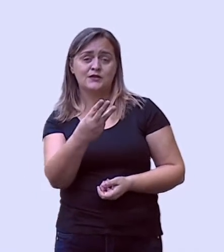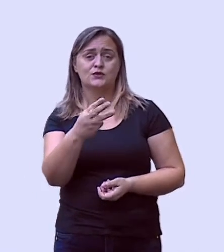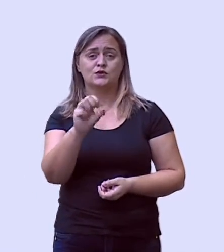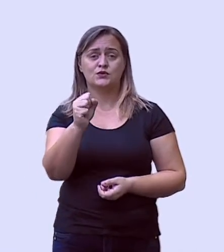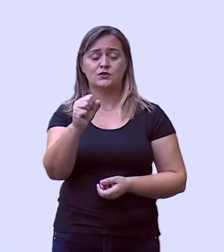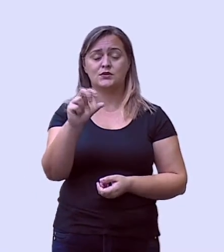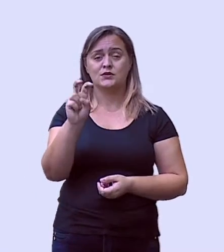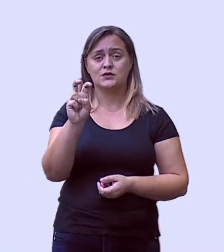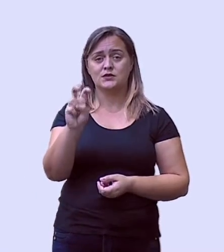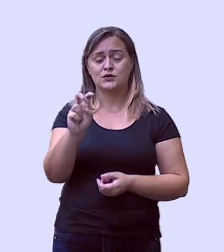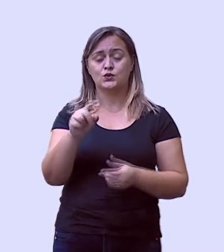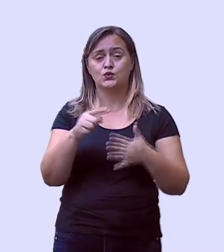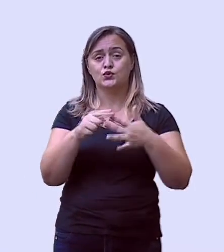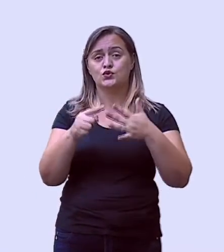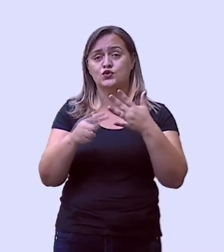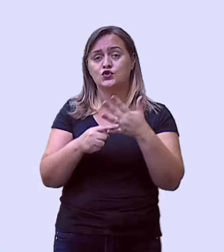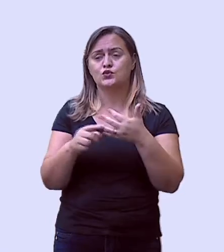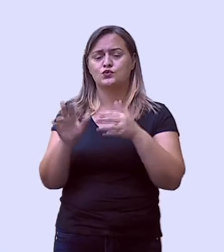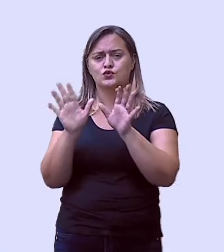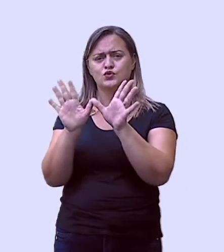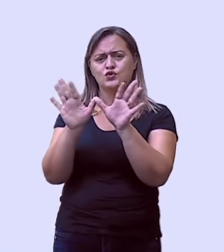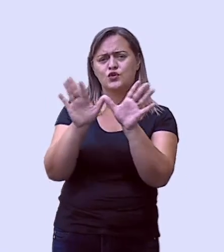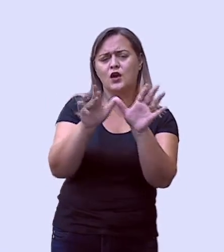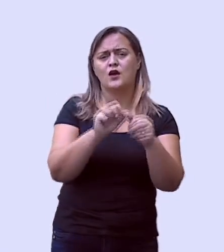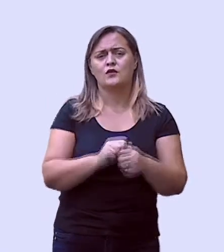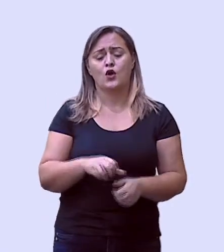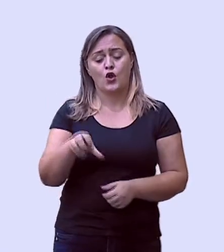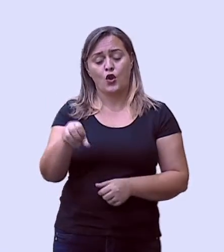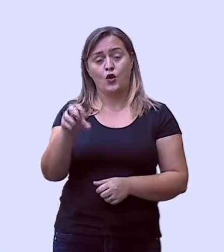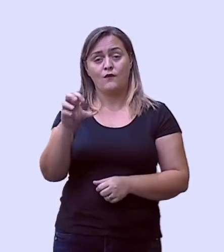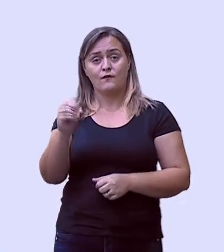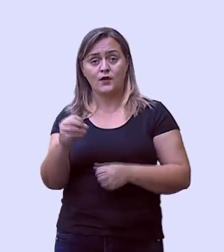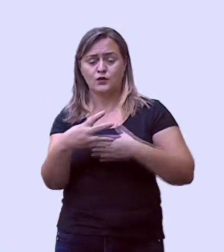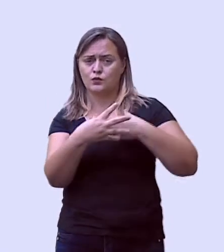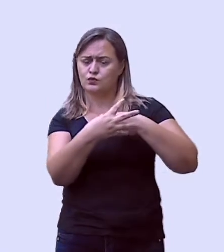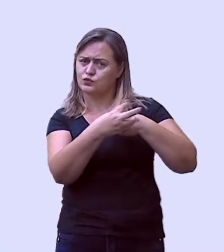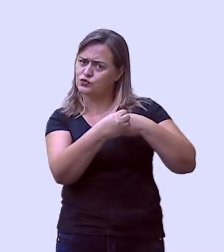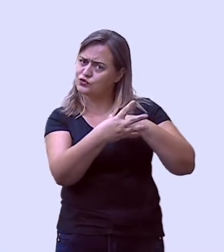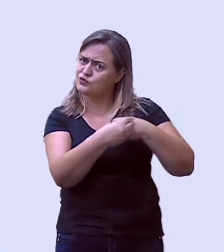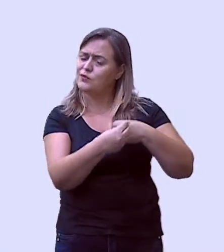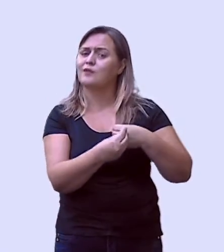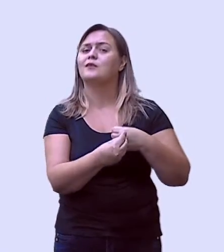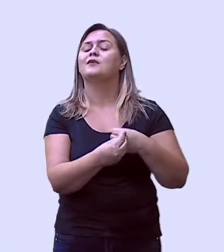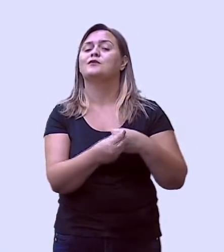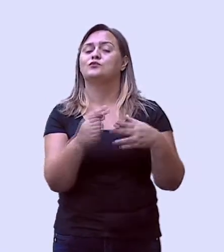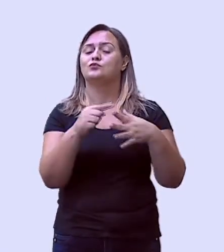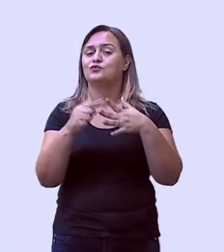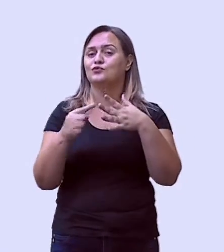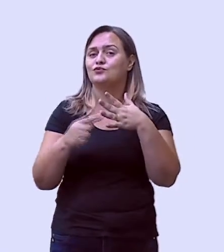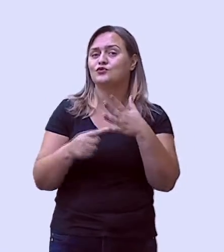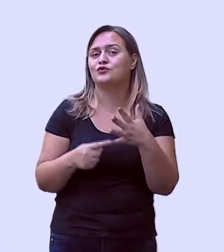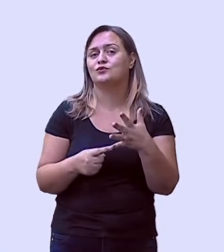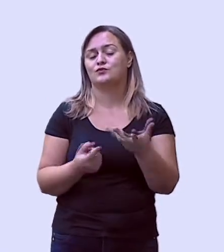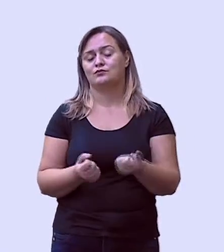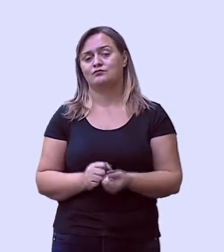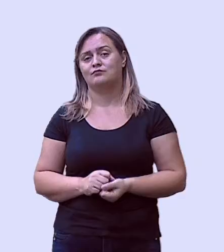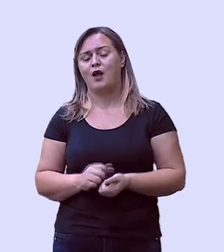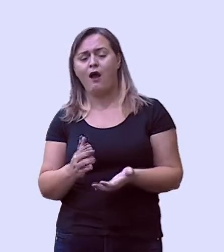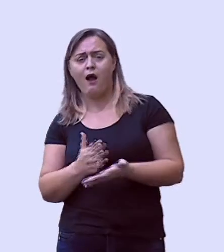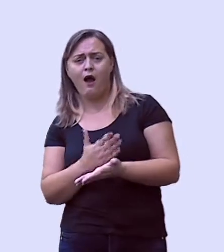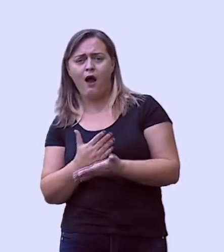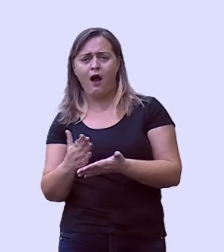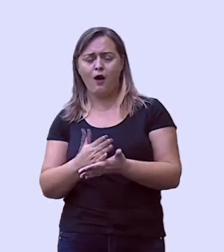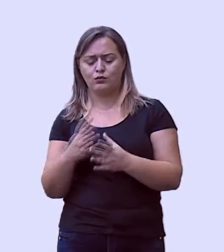e 90 de mamíferos. É alto o número de espécies que são endêmicas, que só acontecem